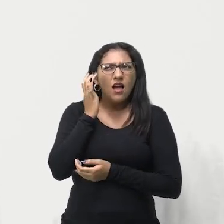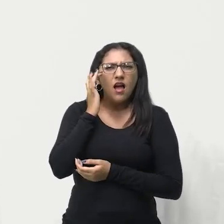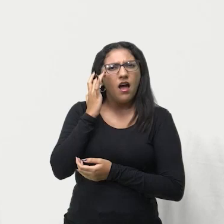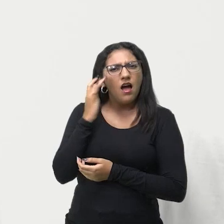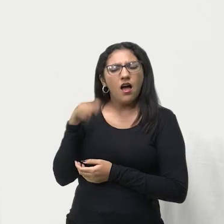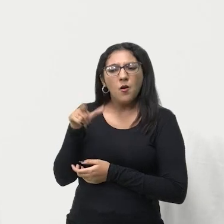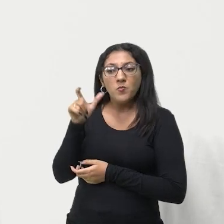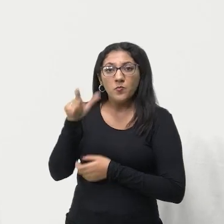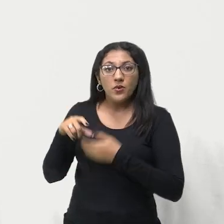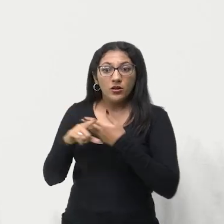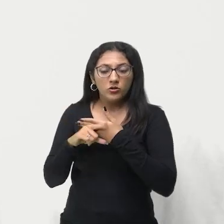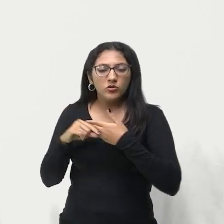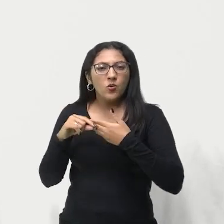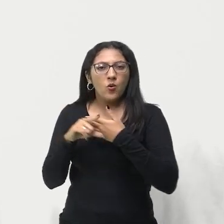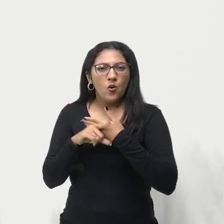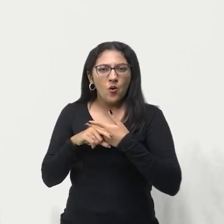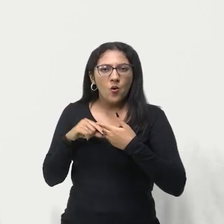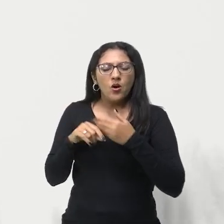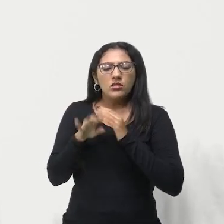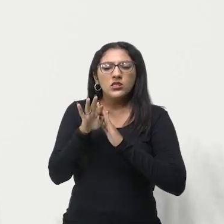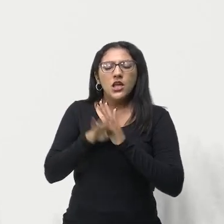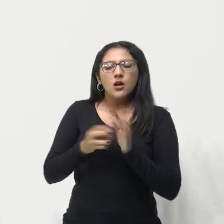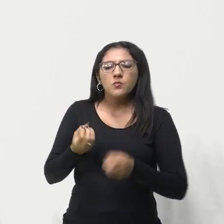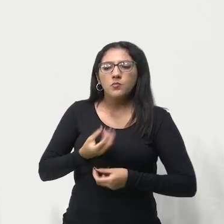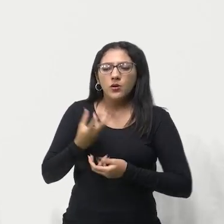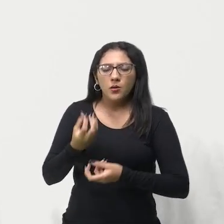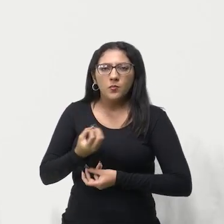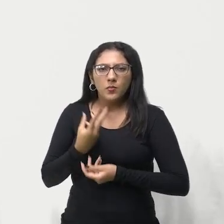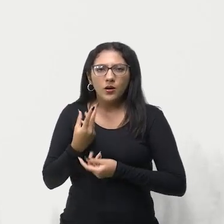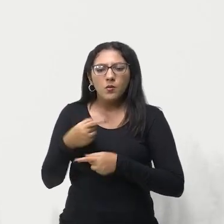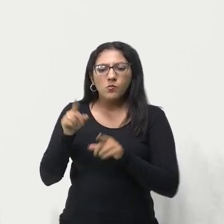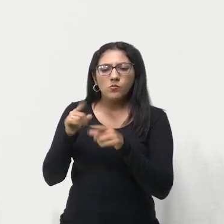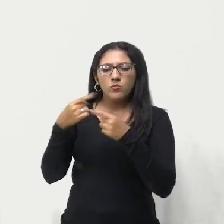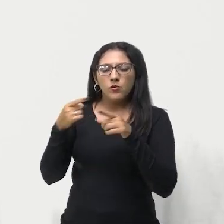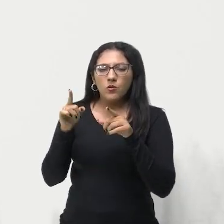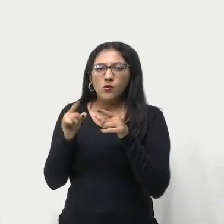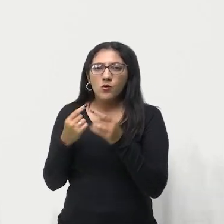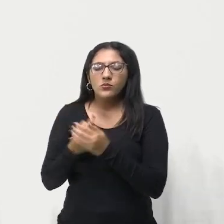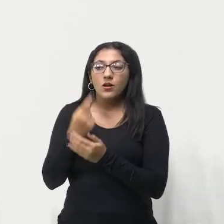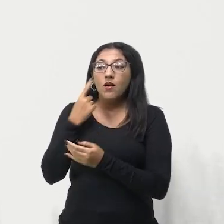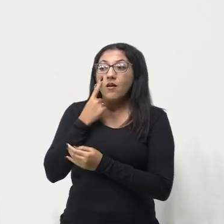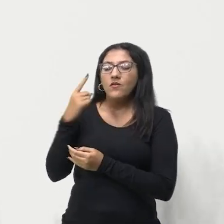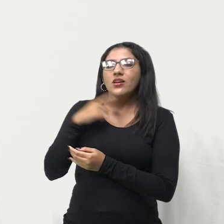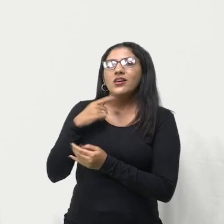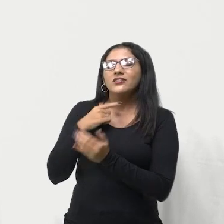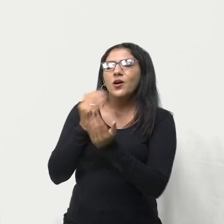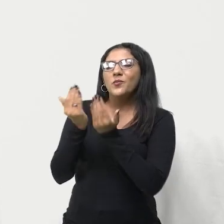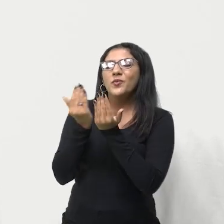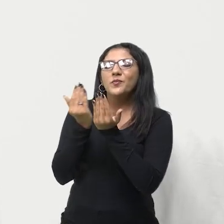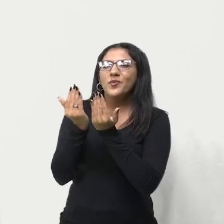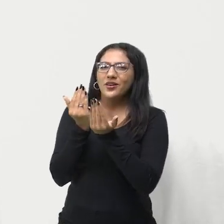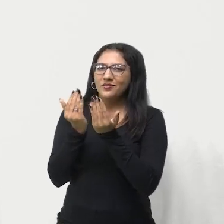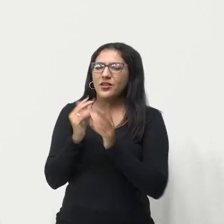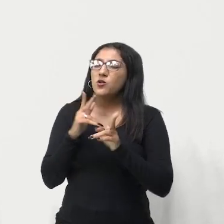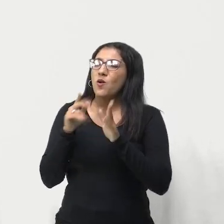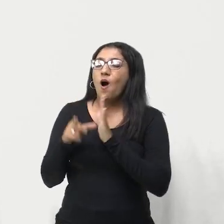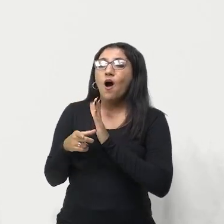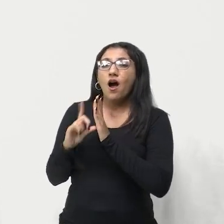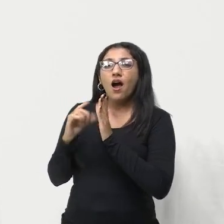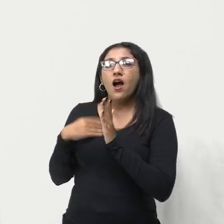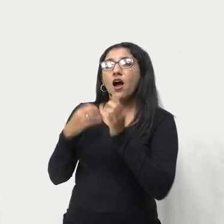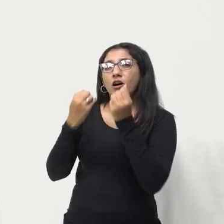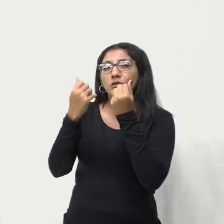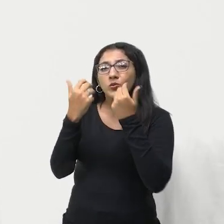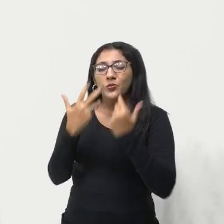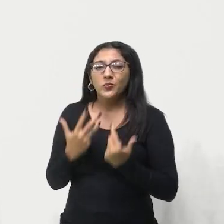que escreveu, esse eu lírico da canção, já se pegou observando e achando semelhanças. Assim como eu fiz aqui com vocês, né, em